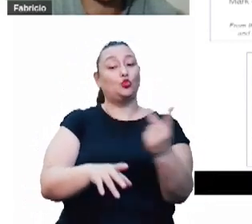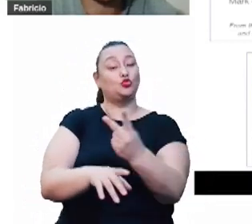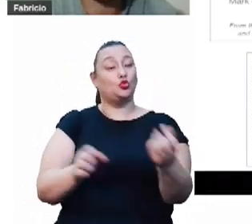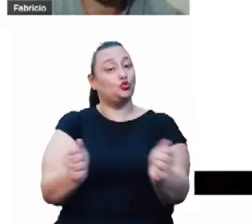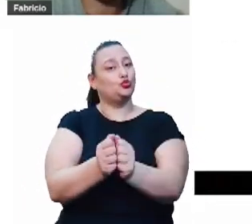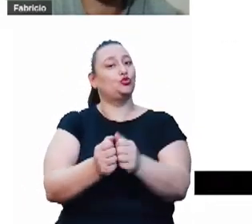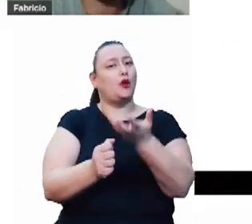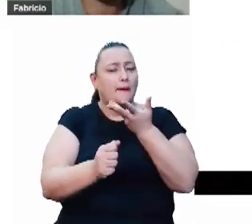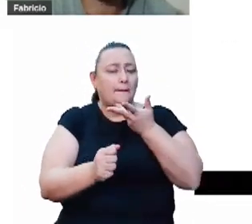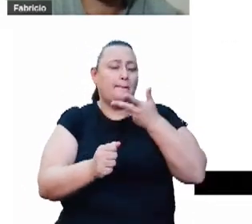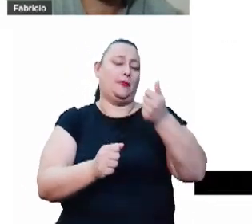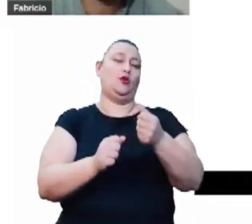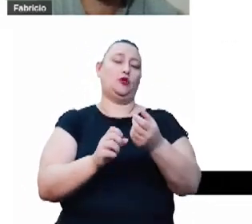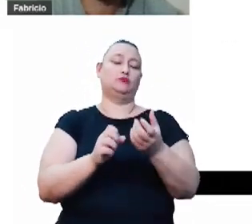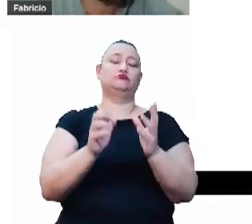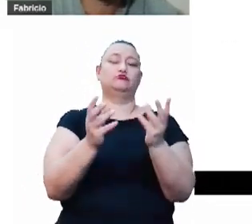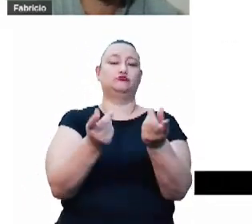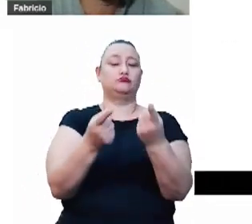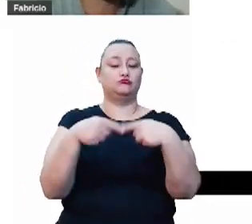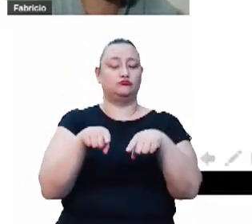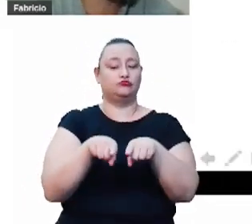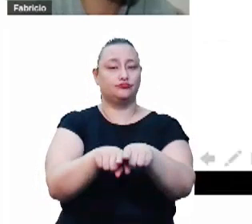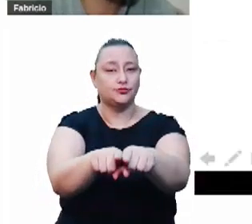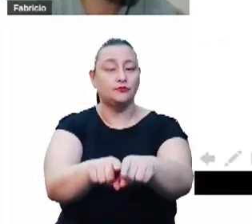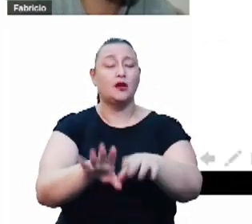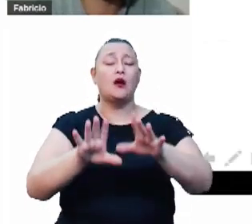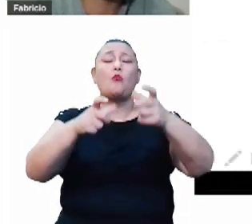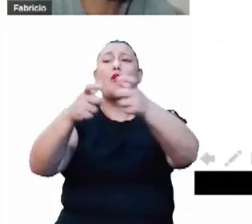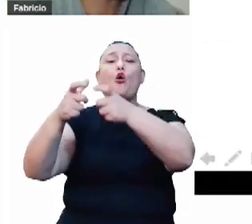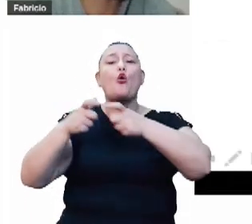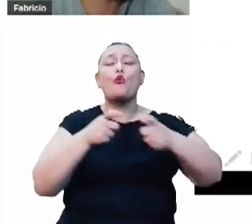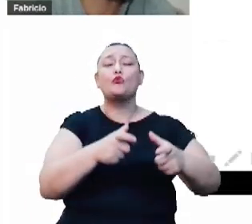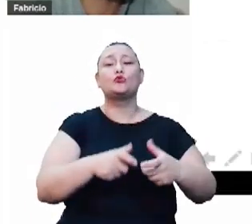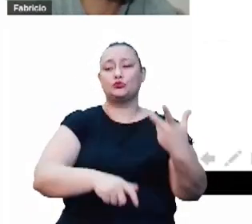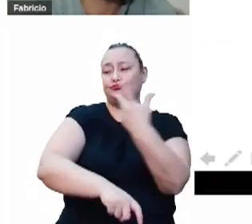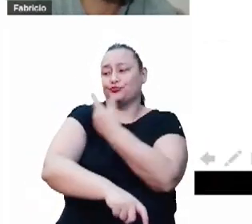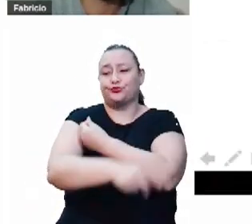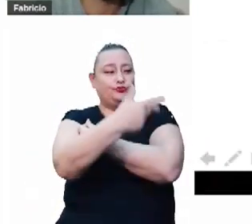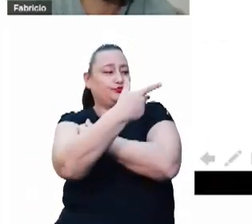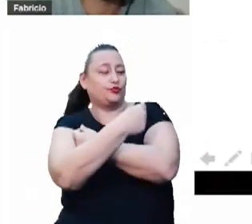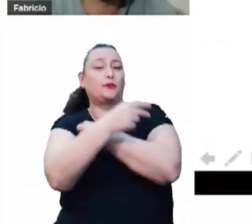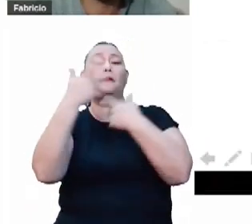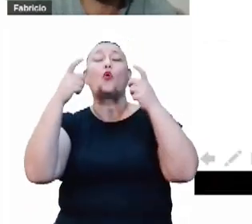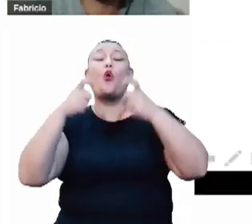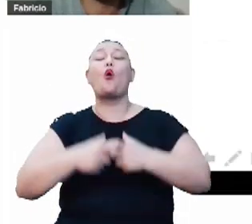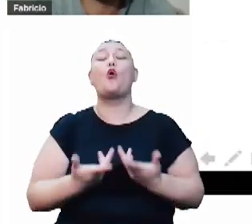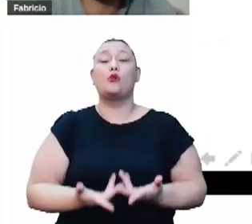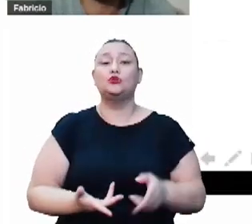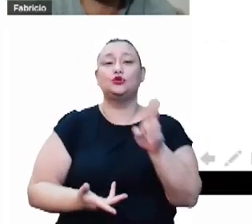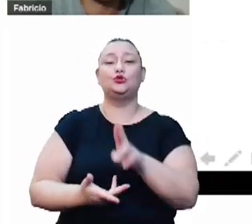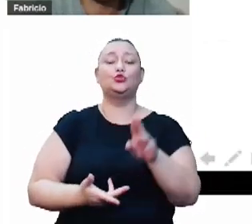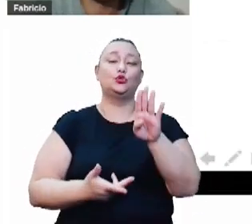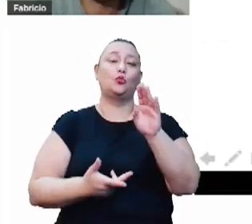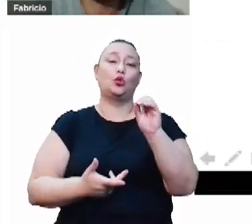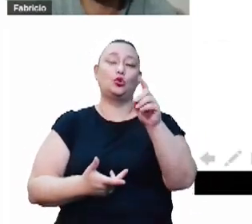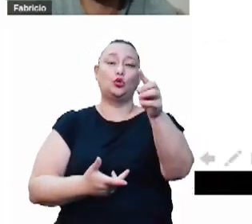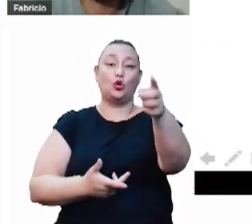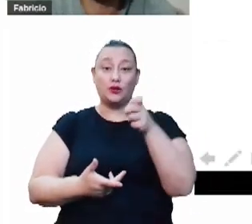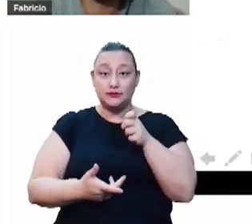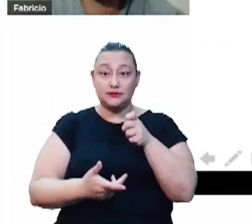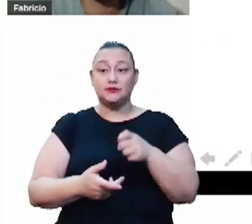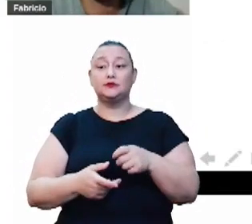feita a fisioterapia. Tá? E quais são os locais onde a gente mais aplica, por exemplo, a toxina botulínica? Então, esse aqui é um